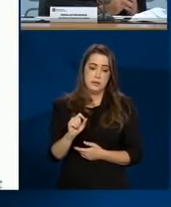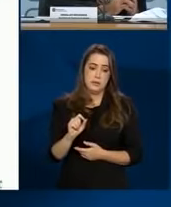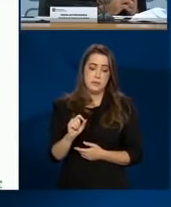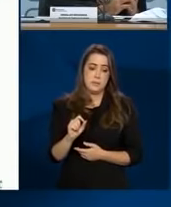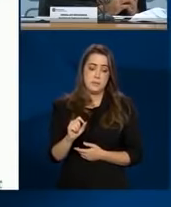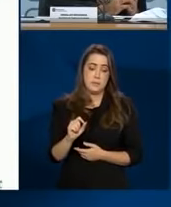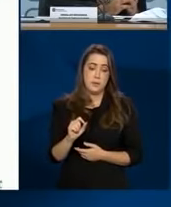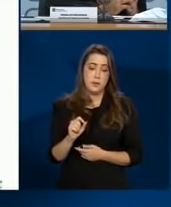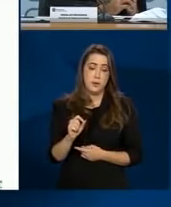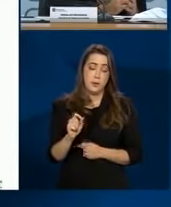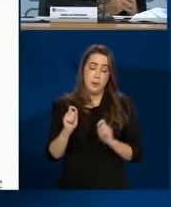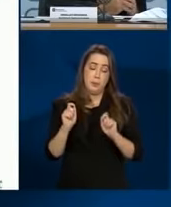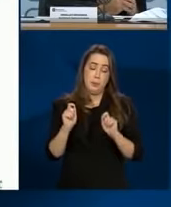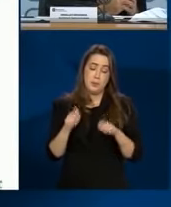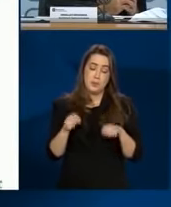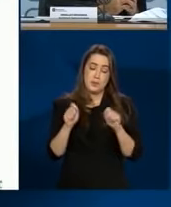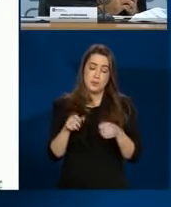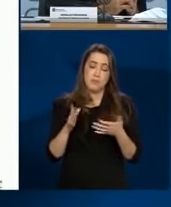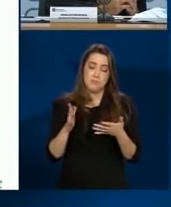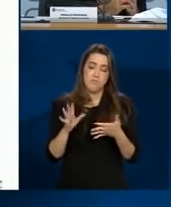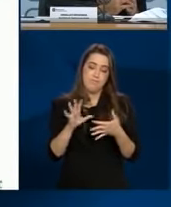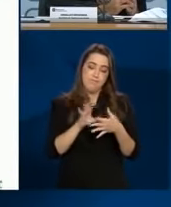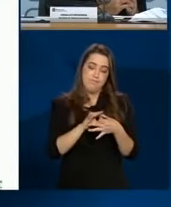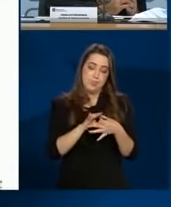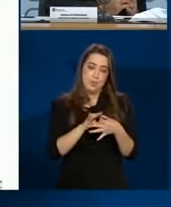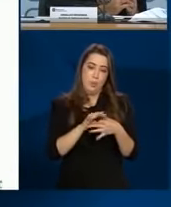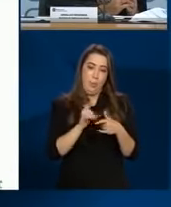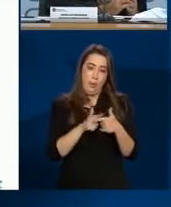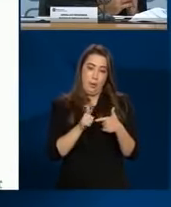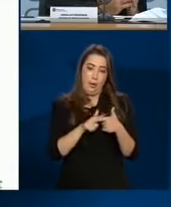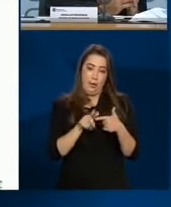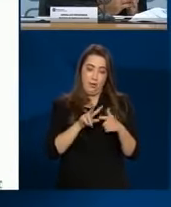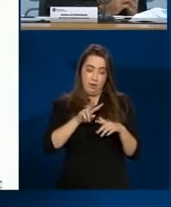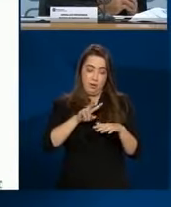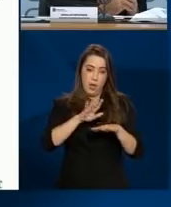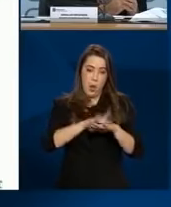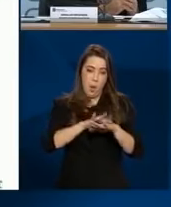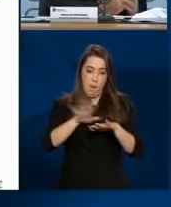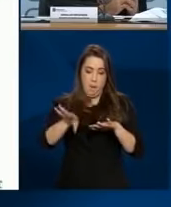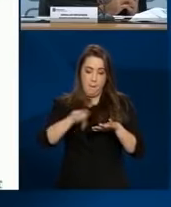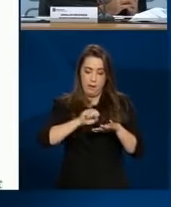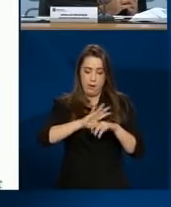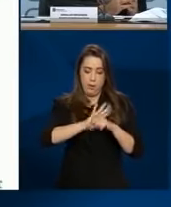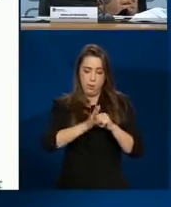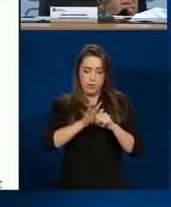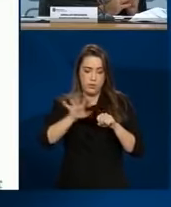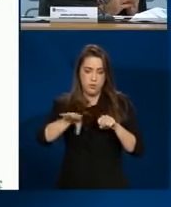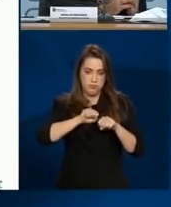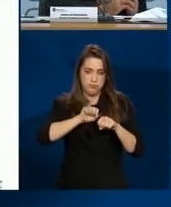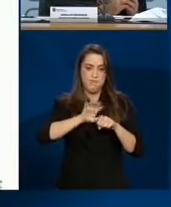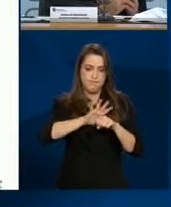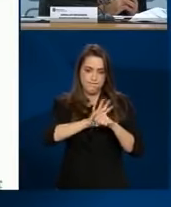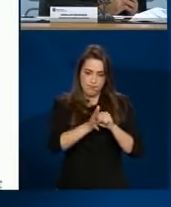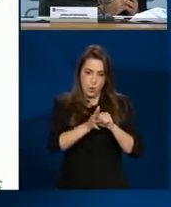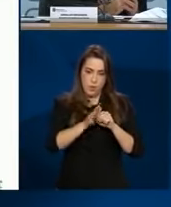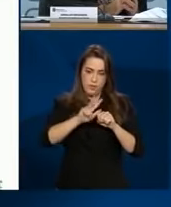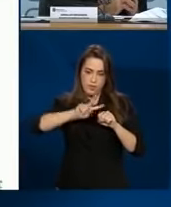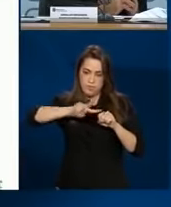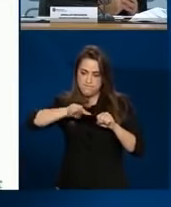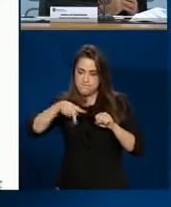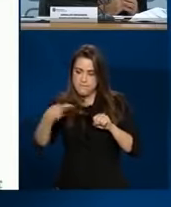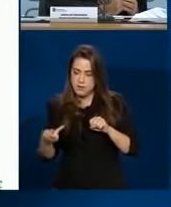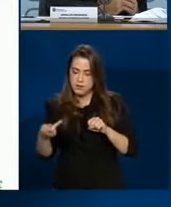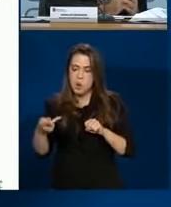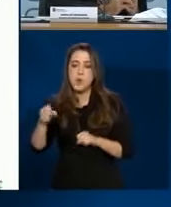SIMP, possivelmente associado à Covid-19. Nesse sistema de notificação tem orientações